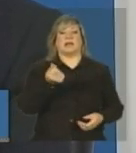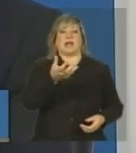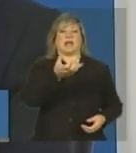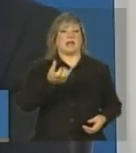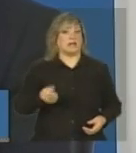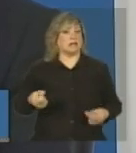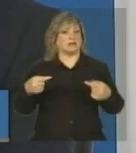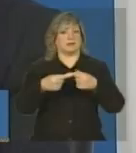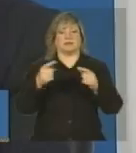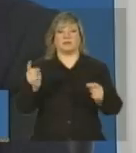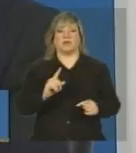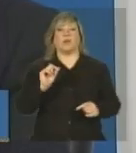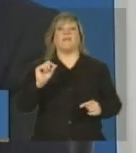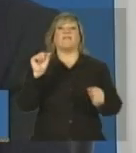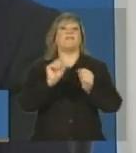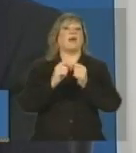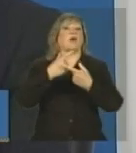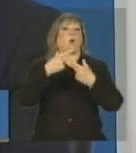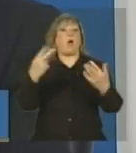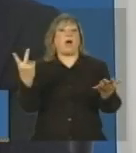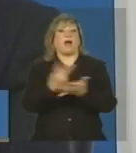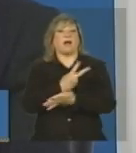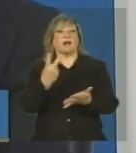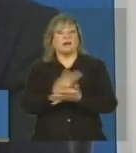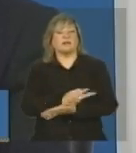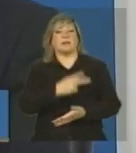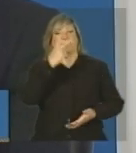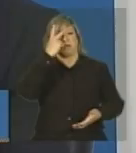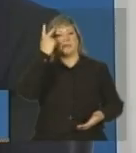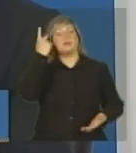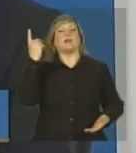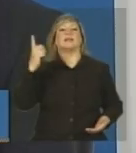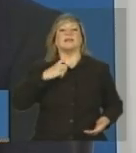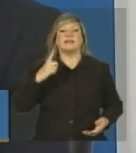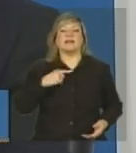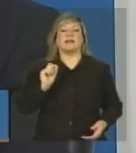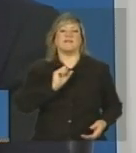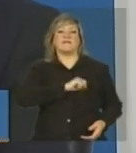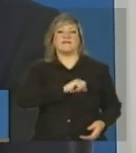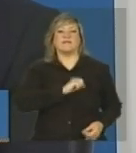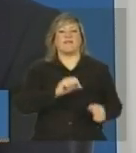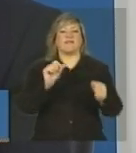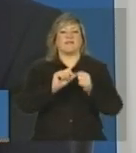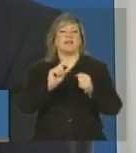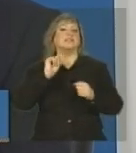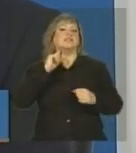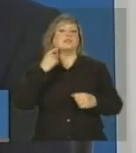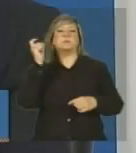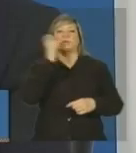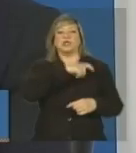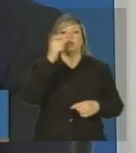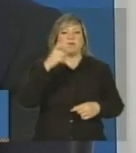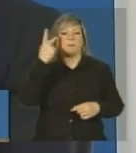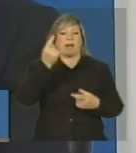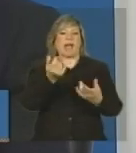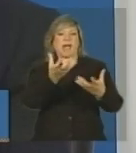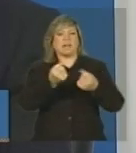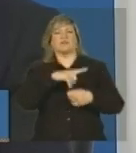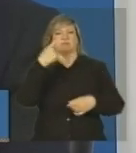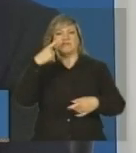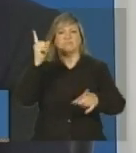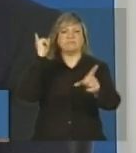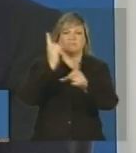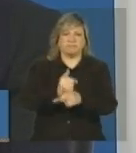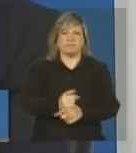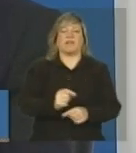com ato doloso, com prática dolosa, ou seja, a pessoa intencionalmente fraudou o programa para receber, a gente abre um processo específico